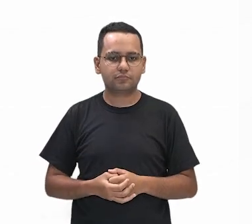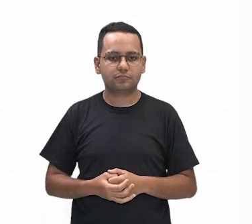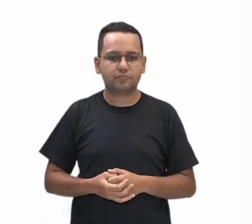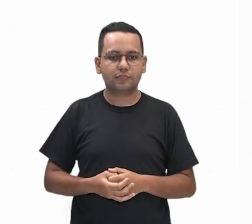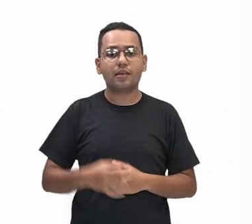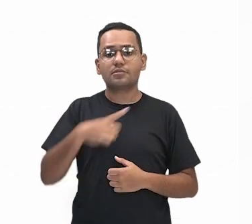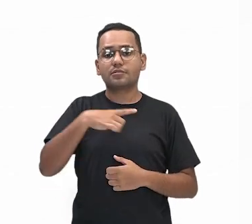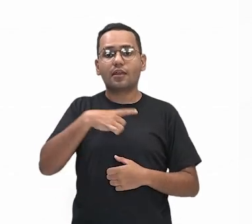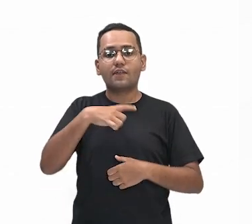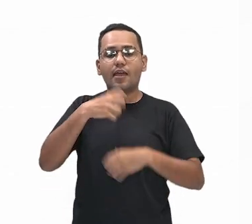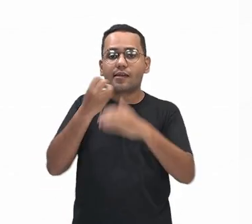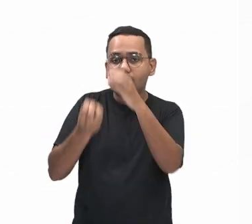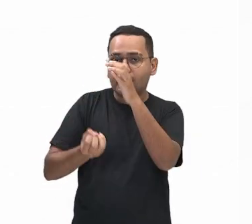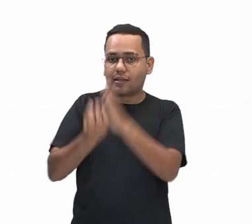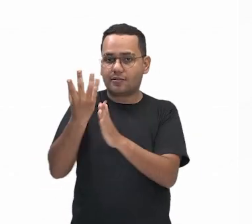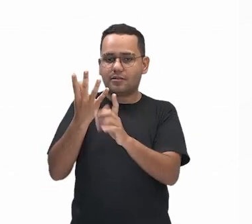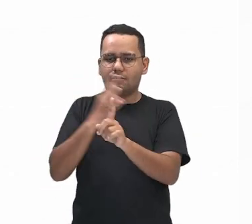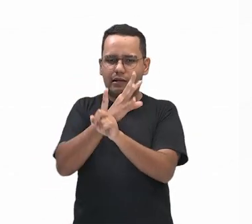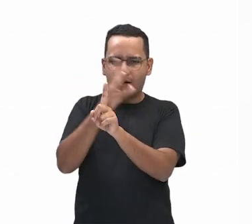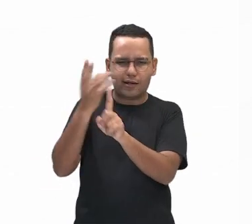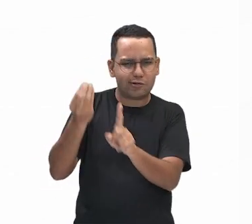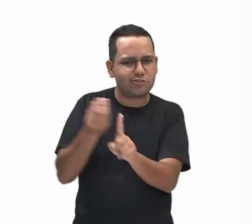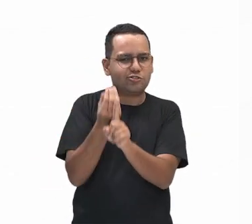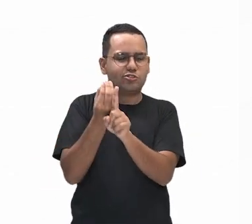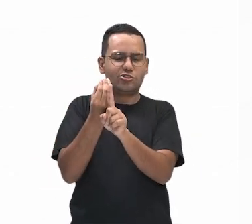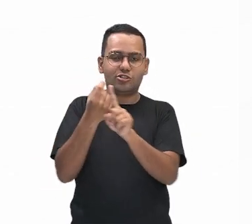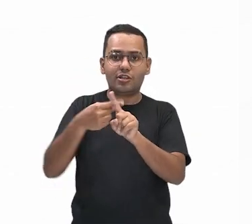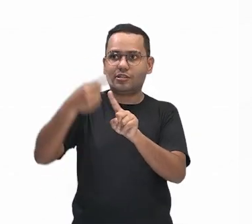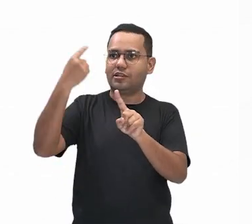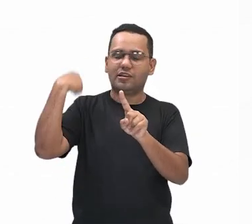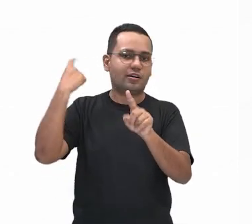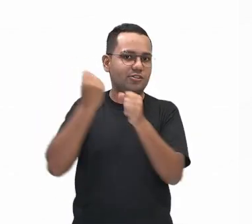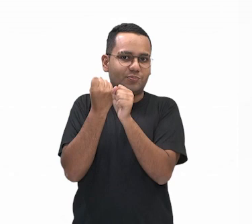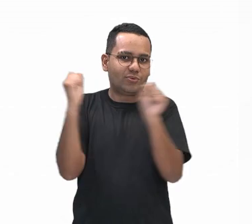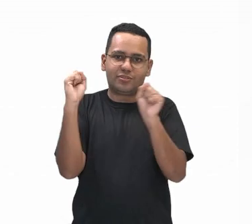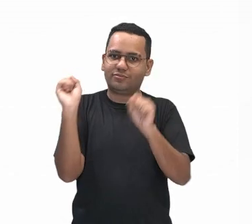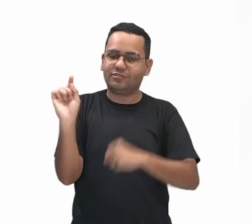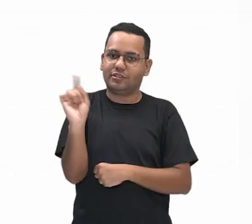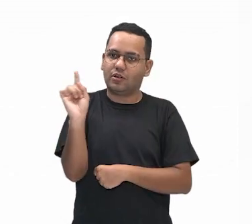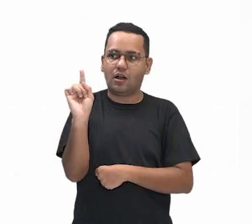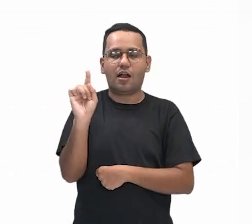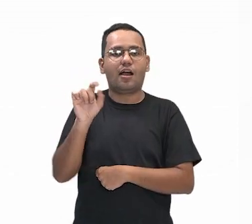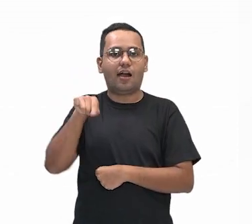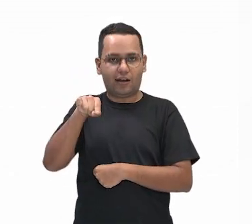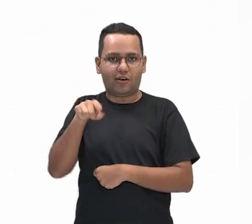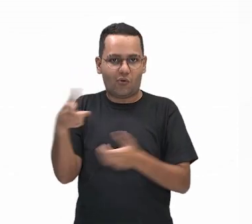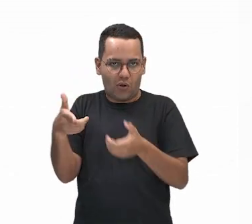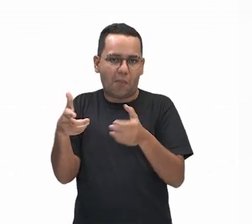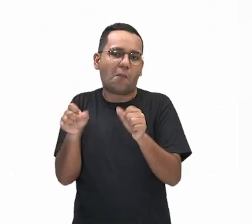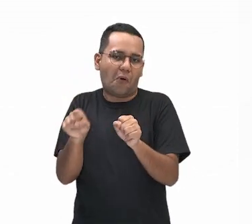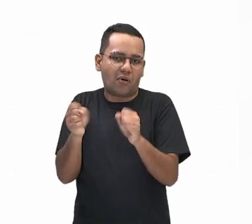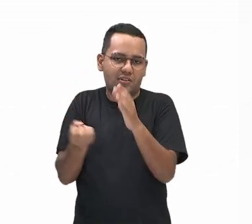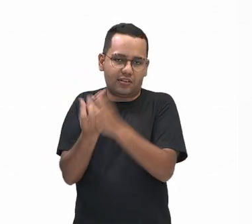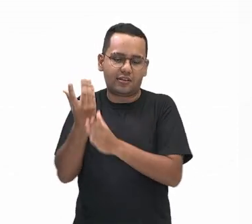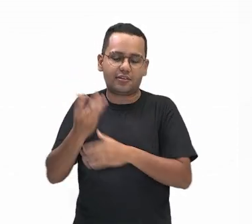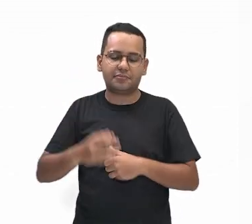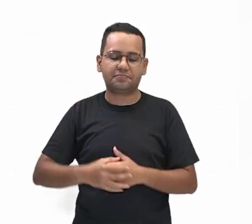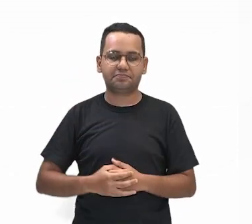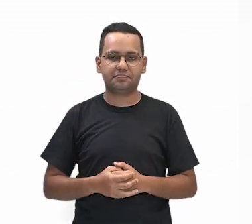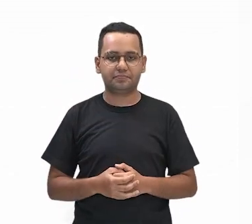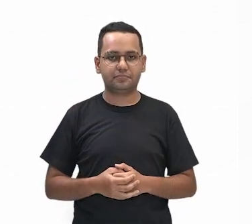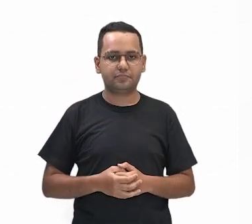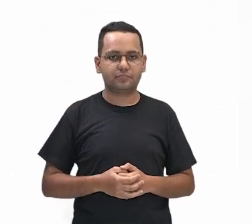de criações artísticas que antes não eram possíveis. O mais interessante é que, conforme